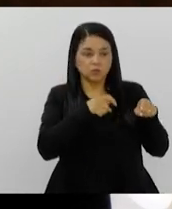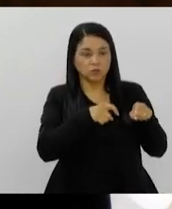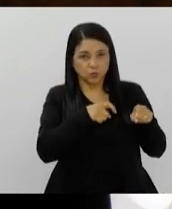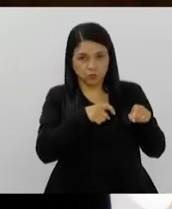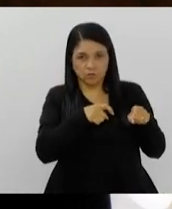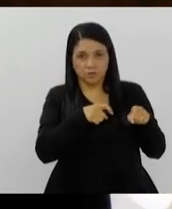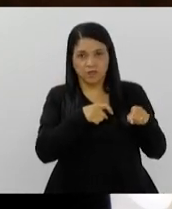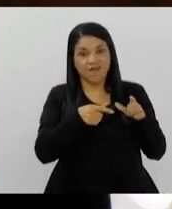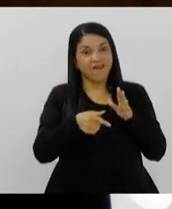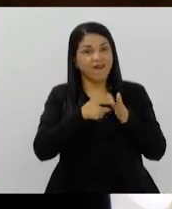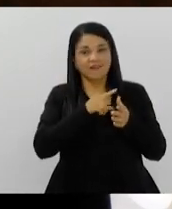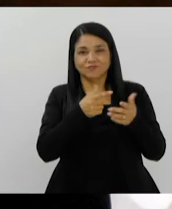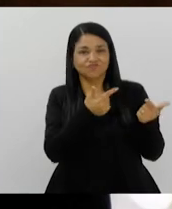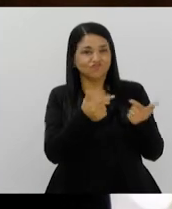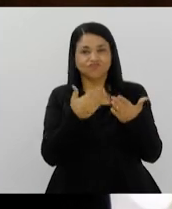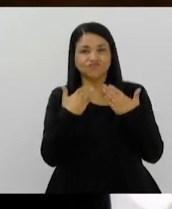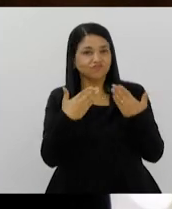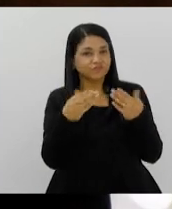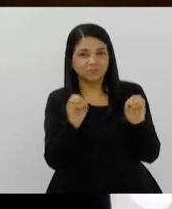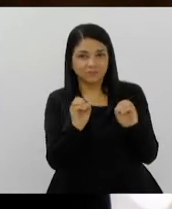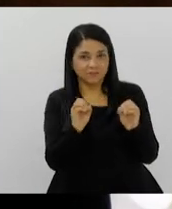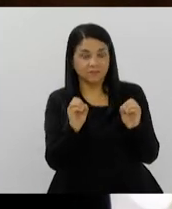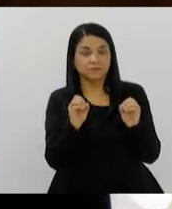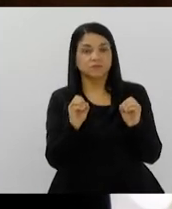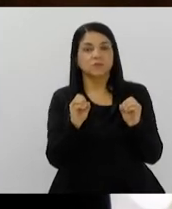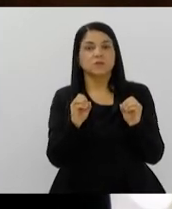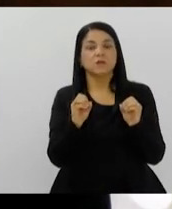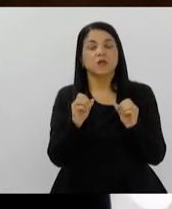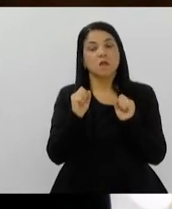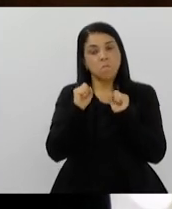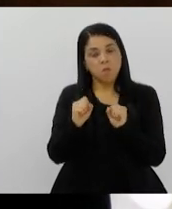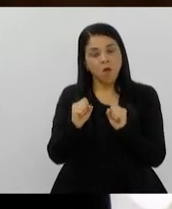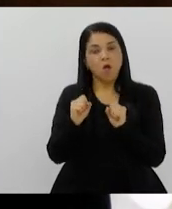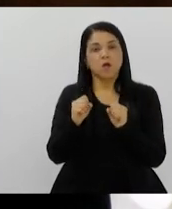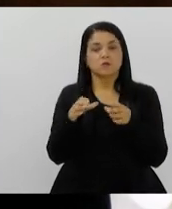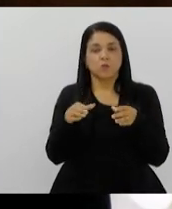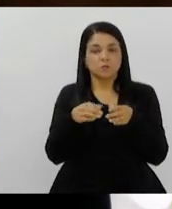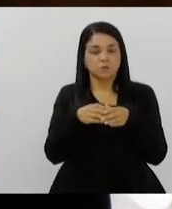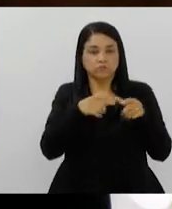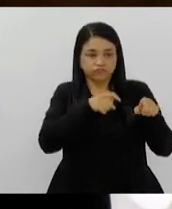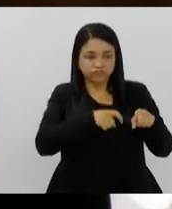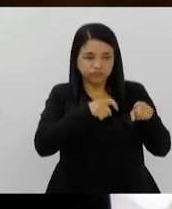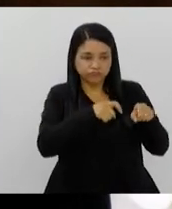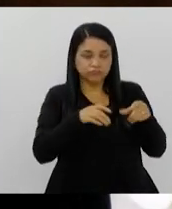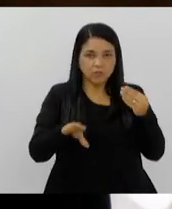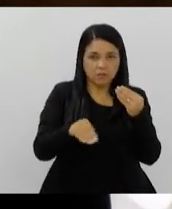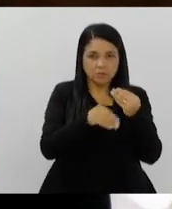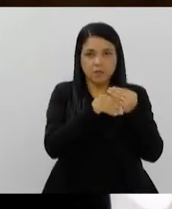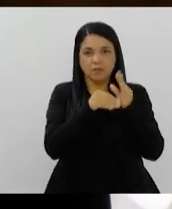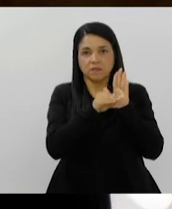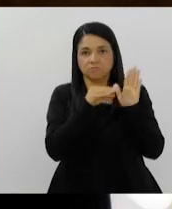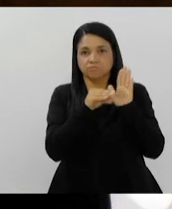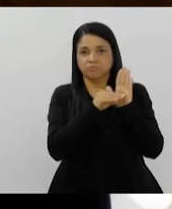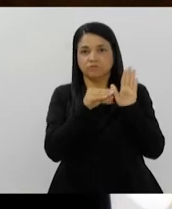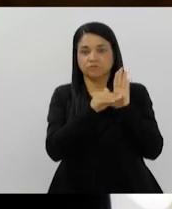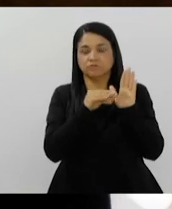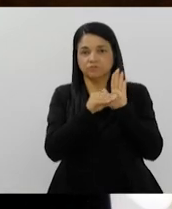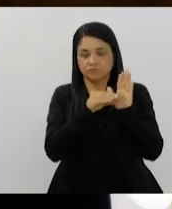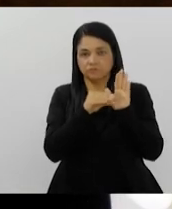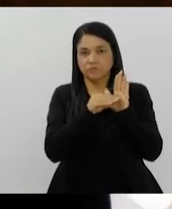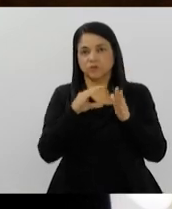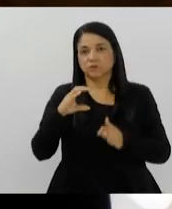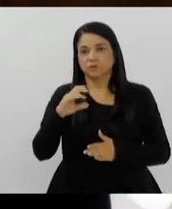ouvido anteriormente, de tal maneira que ela possa incorporar as emendas do deputado Chico Machado, a gente possa avançar, está